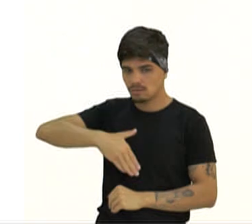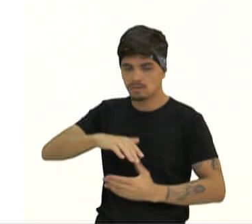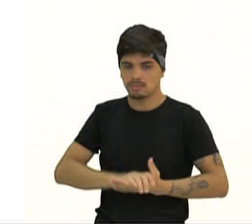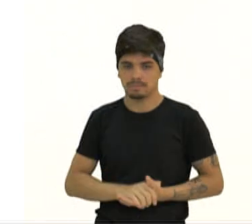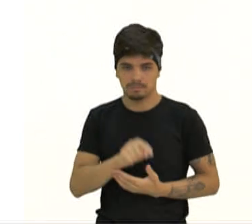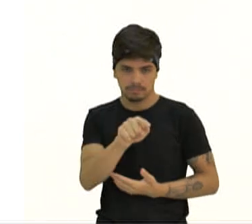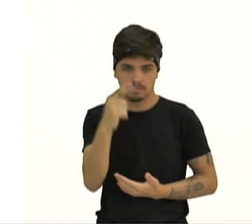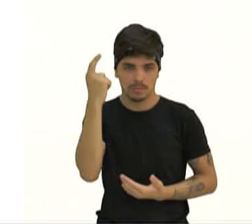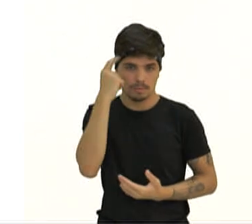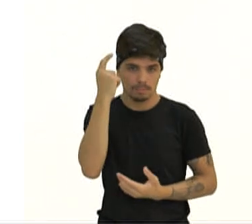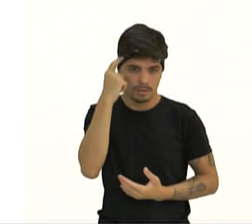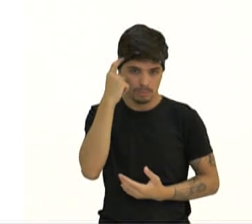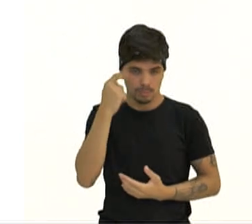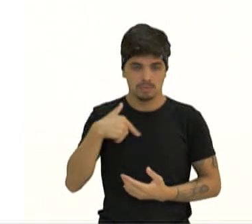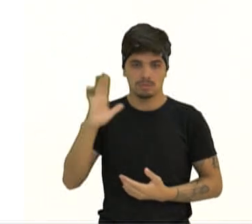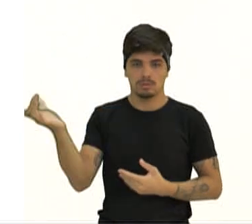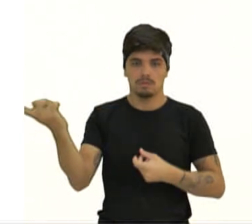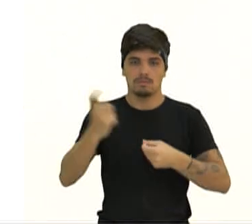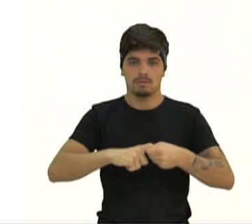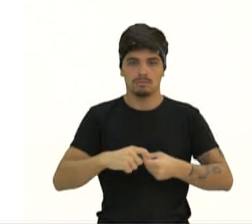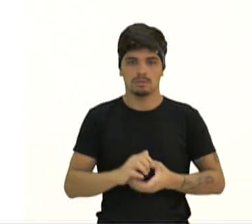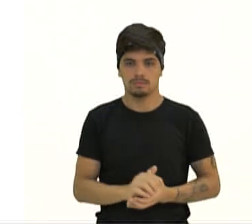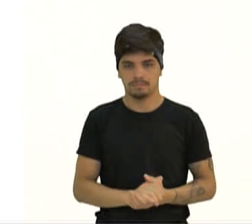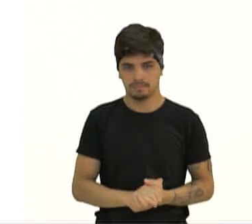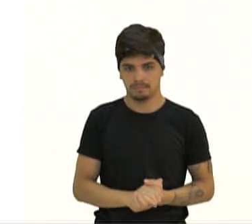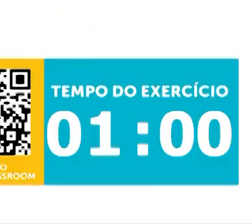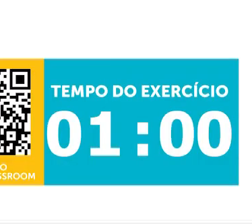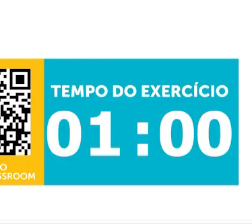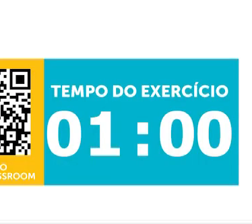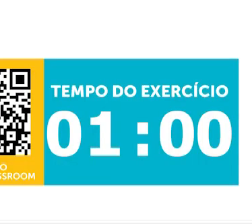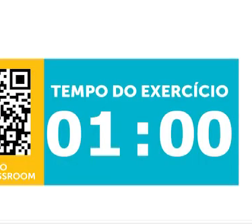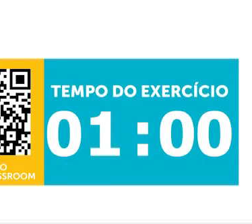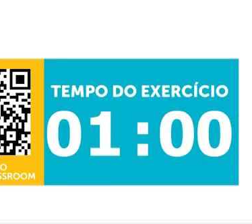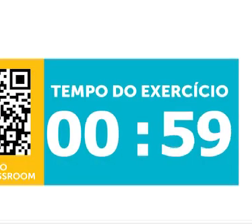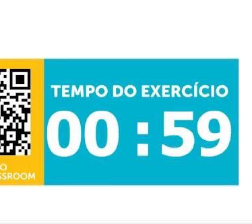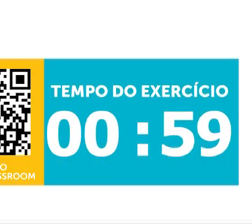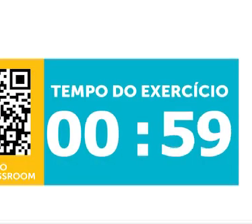Pense um pouquinho e nós já retornamos a